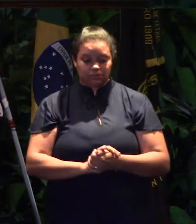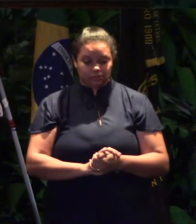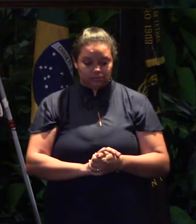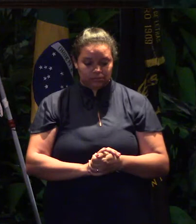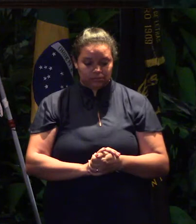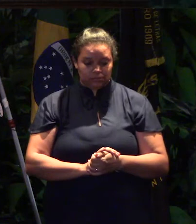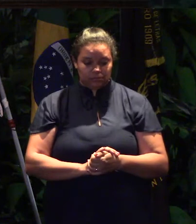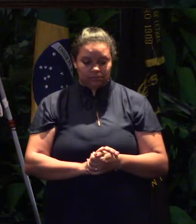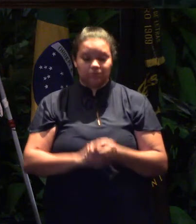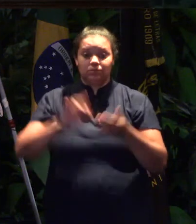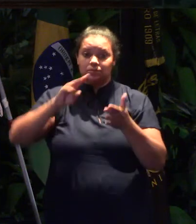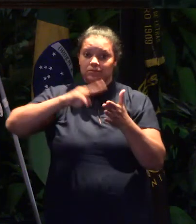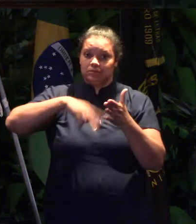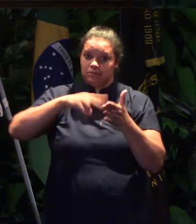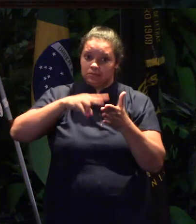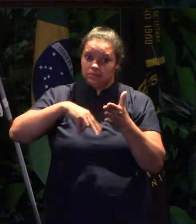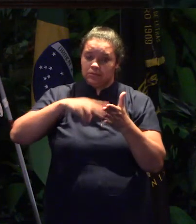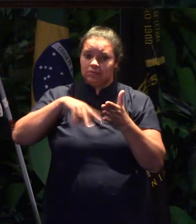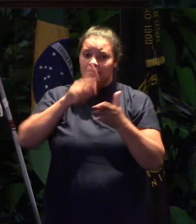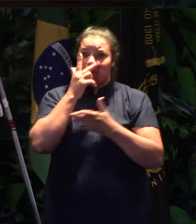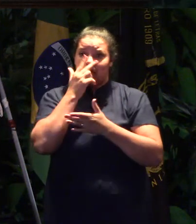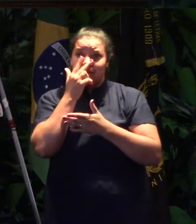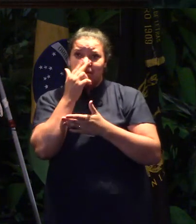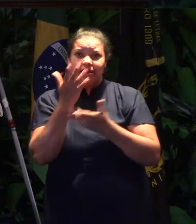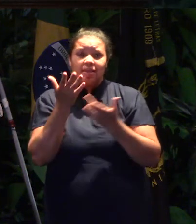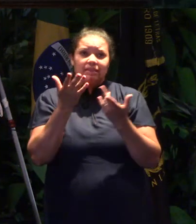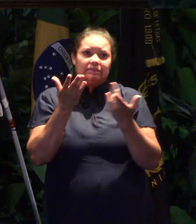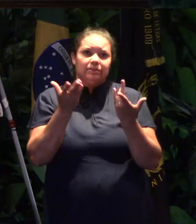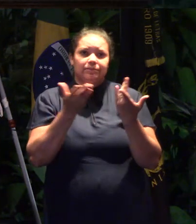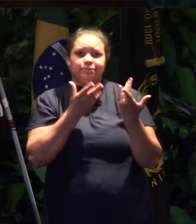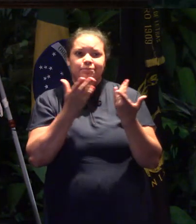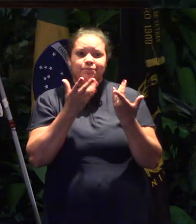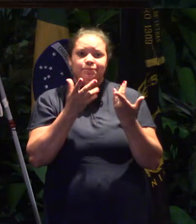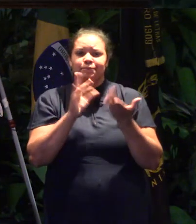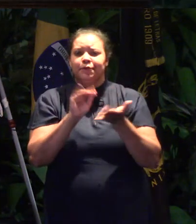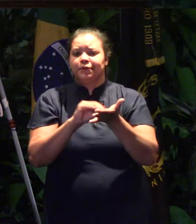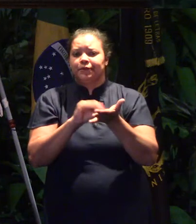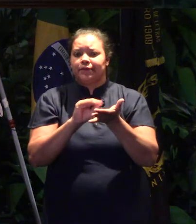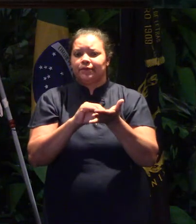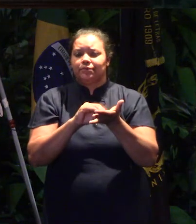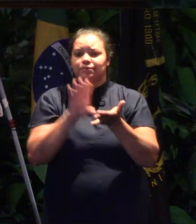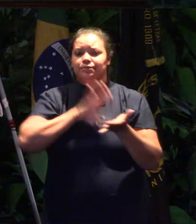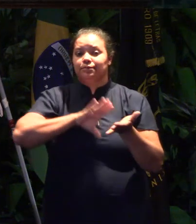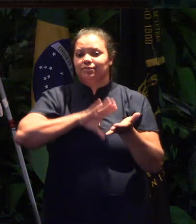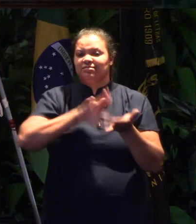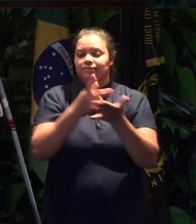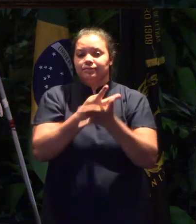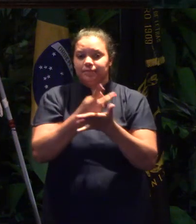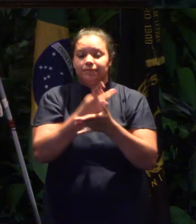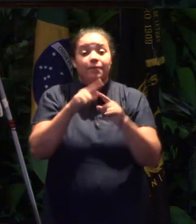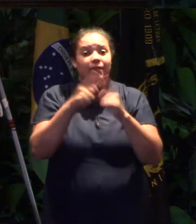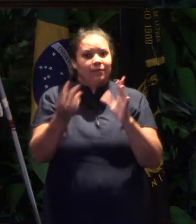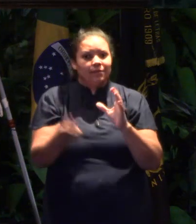um literato, parece um contrassenso dizer, mas um literato analfabeto, né, criar,